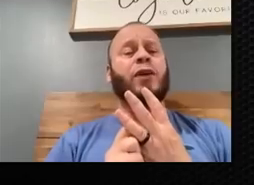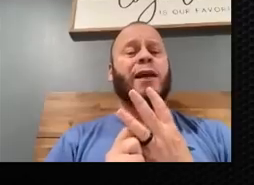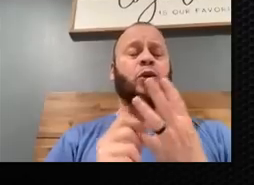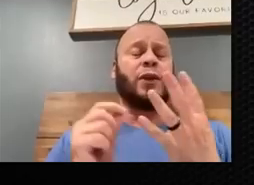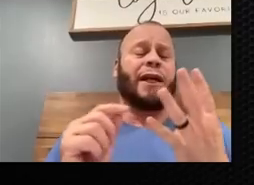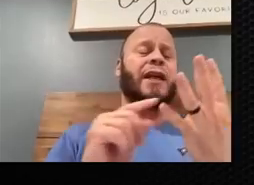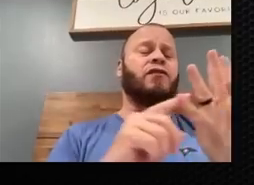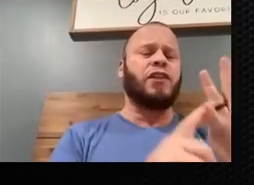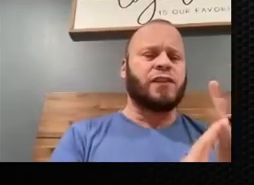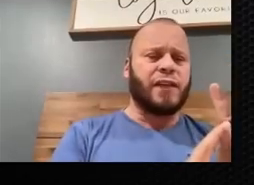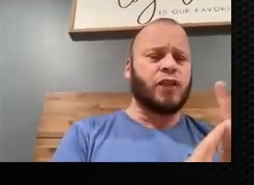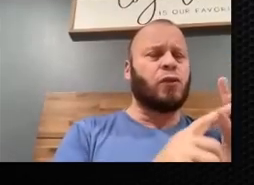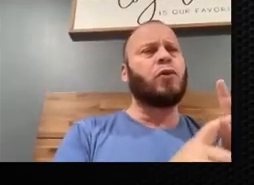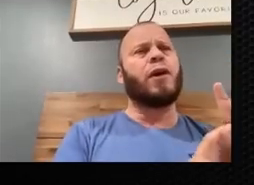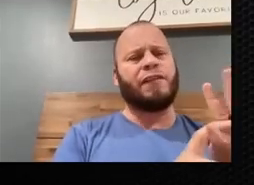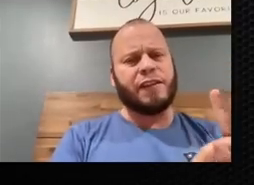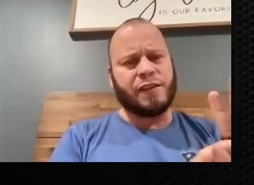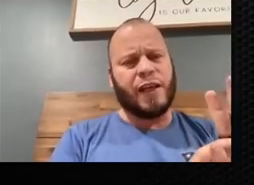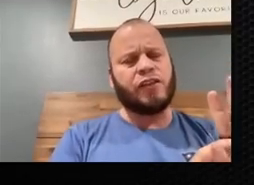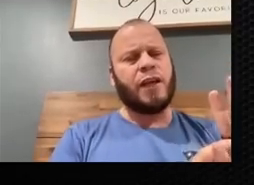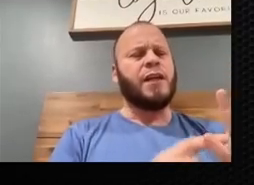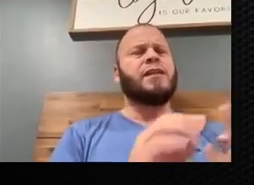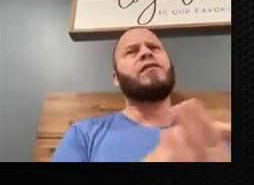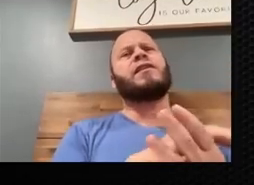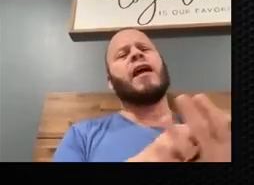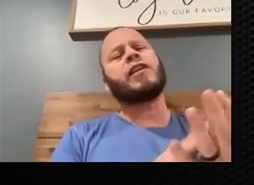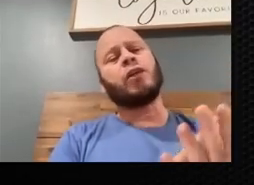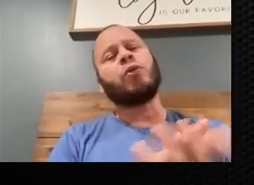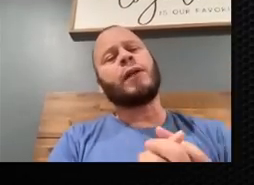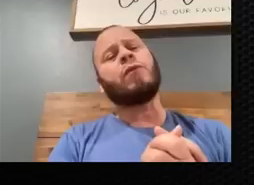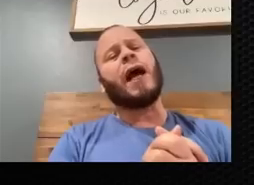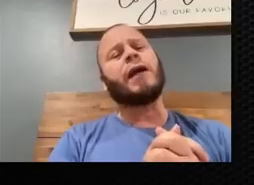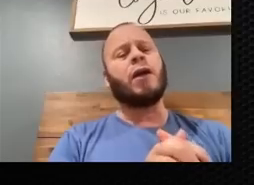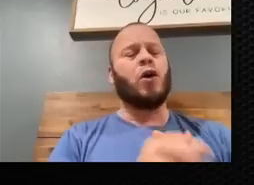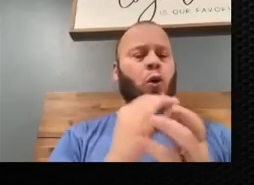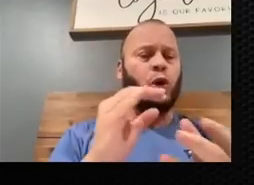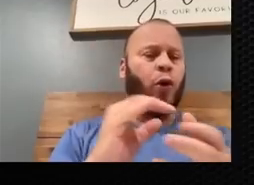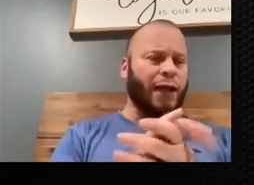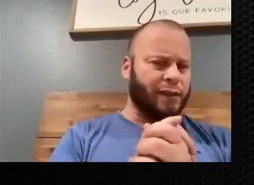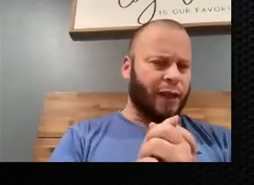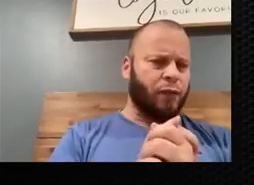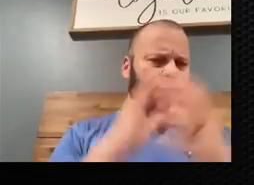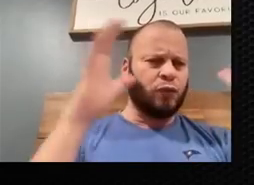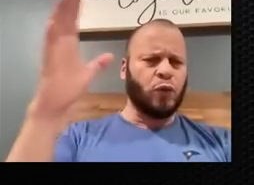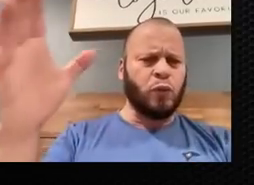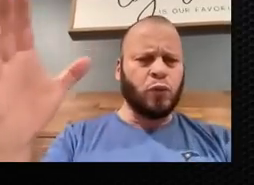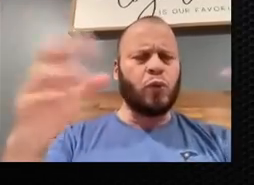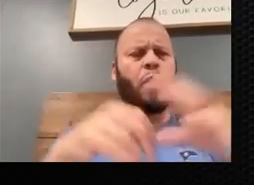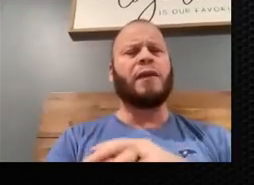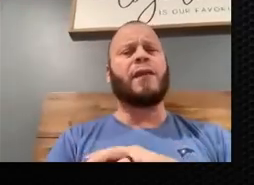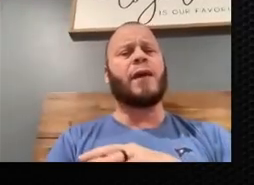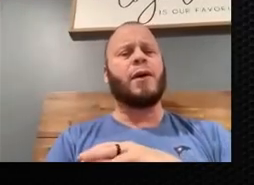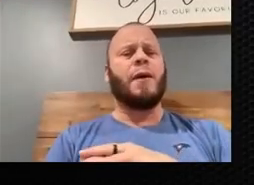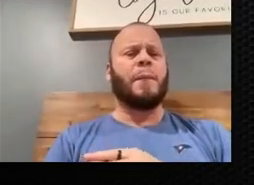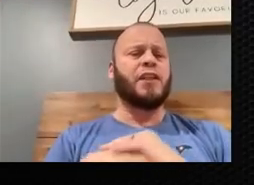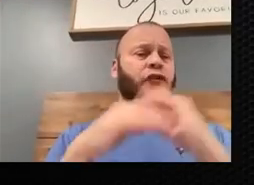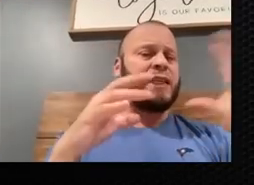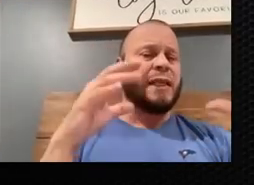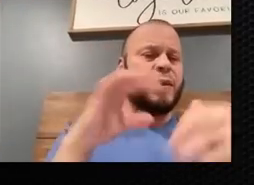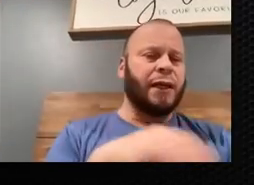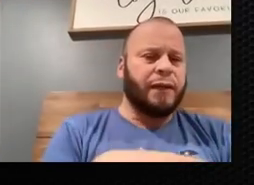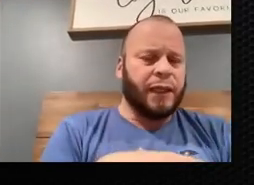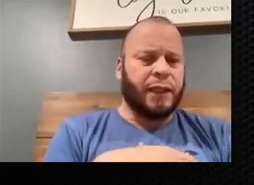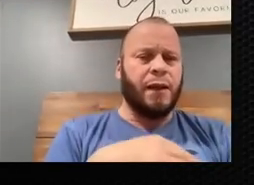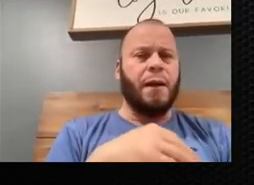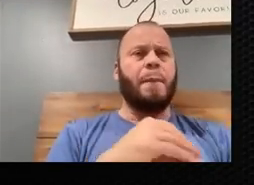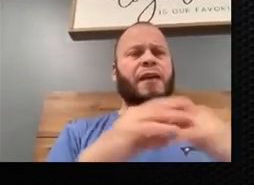acha que Lula cai em 26? Coloca 26. Se você acha que Lula não cai, coloca zero. Vai todo mundo no comentário pra gente